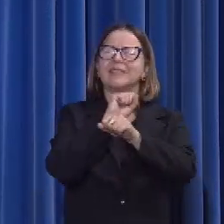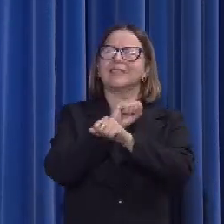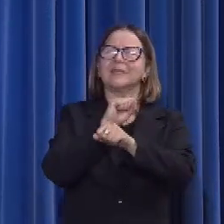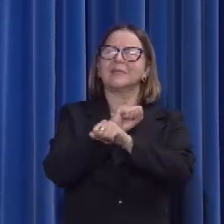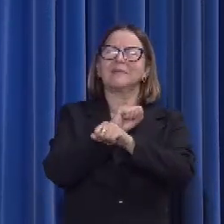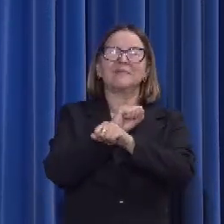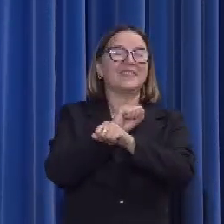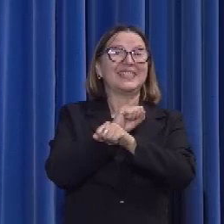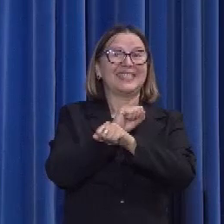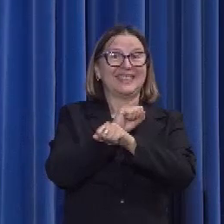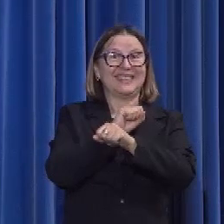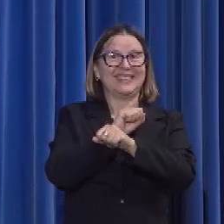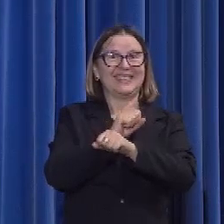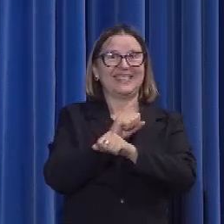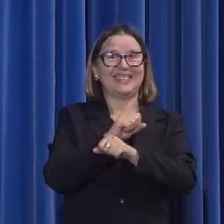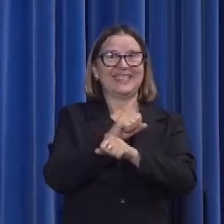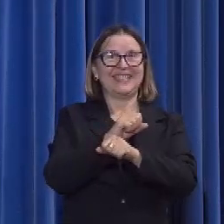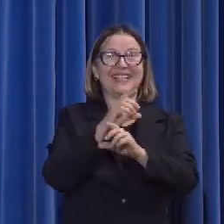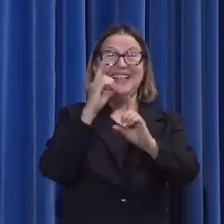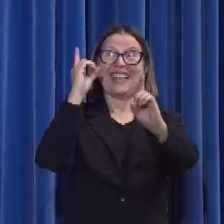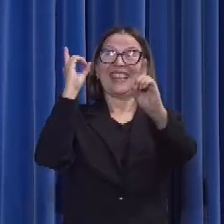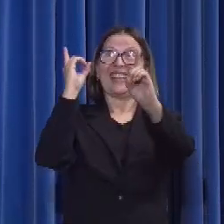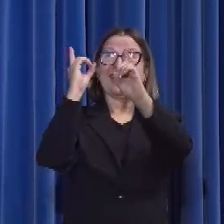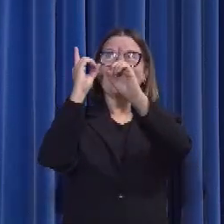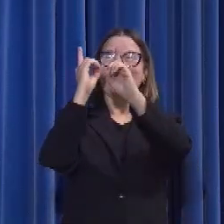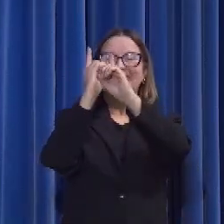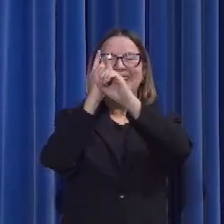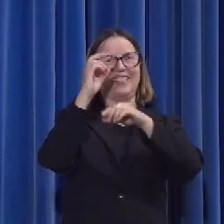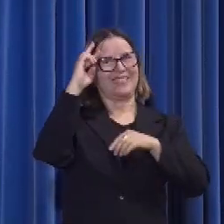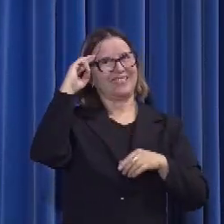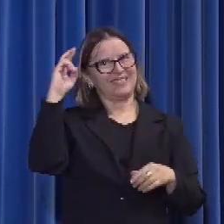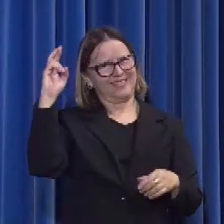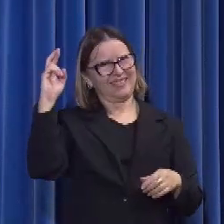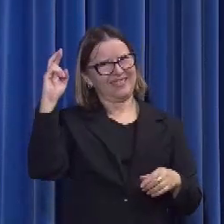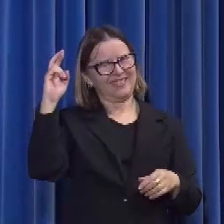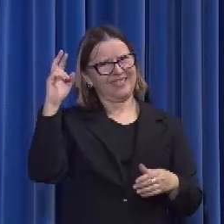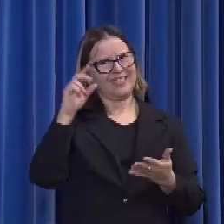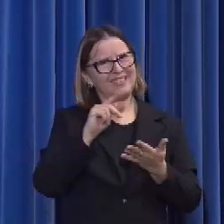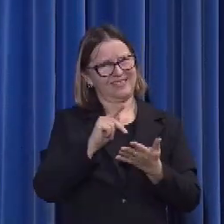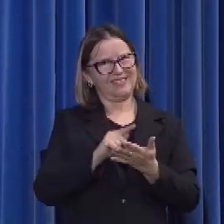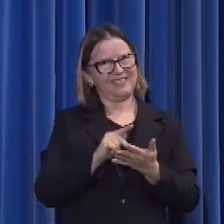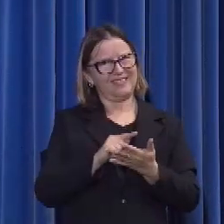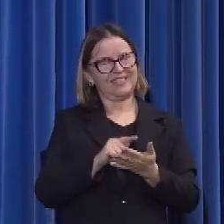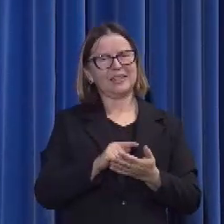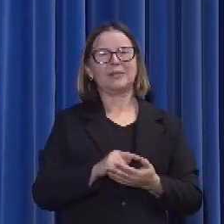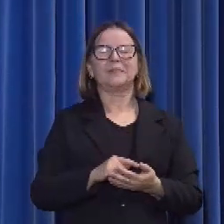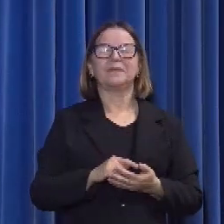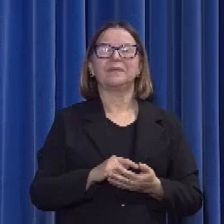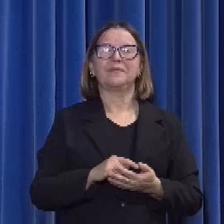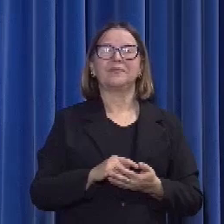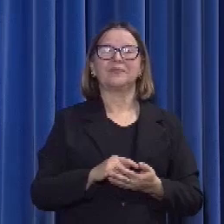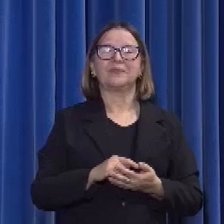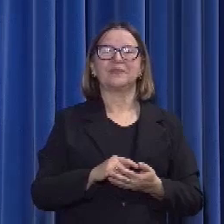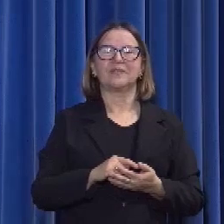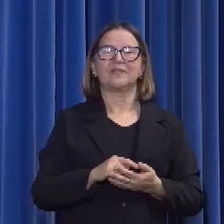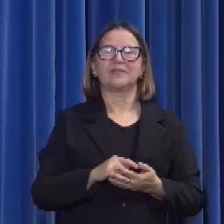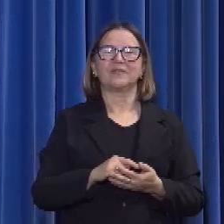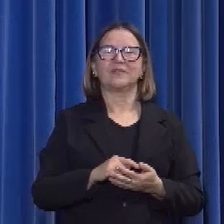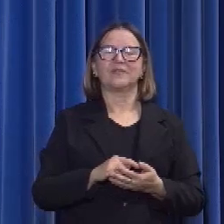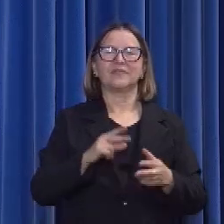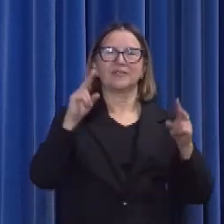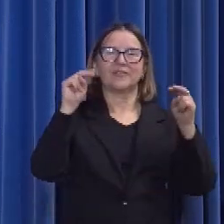nosso encontro com o Senhor? Será que estamos, meus irmãos? A expressão